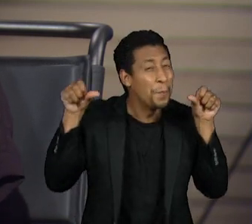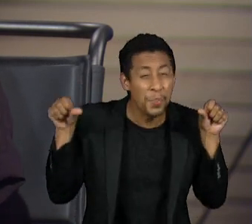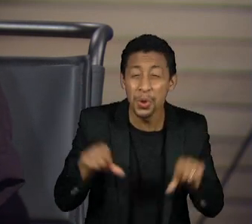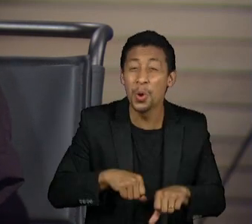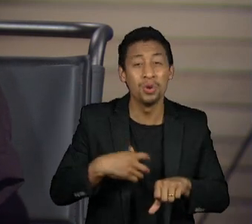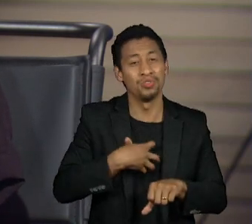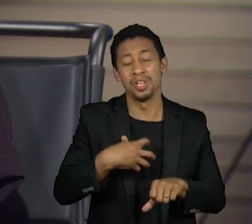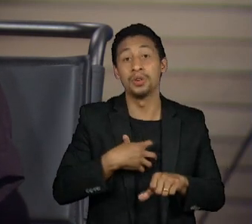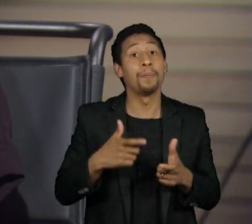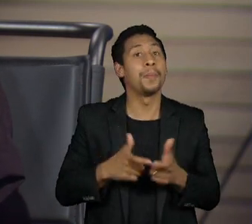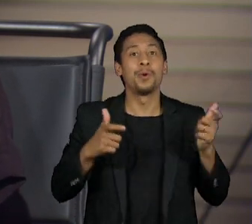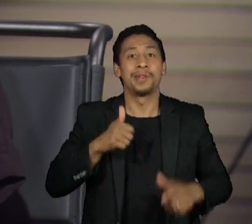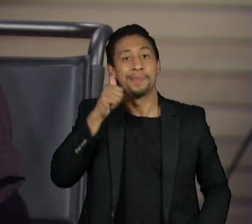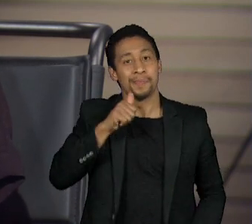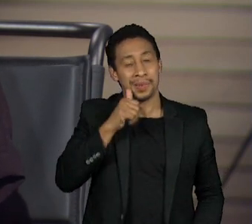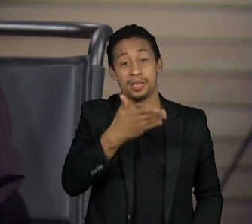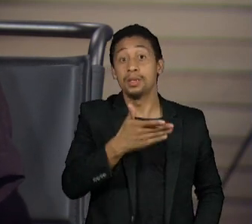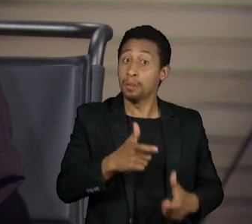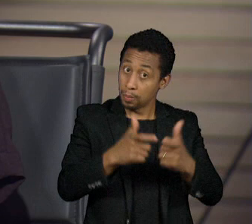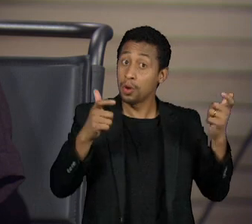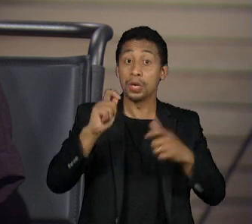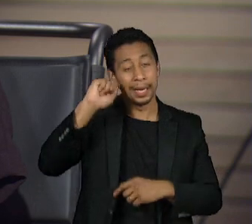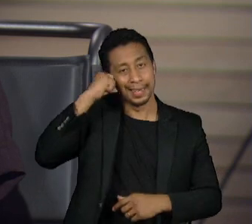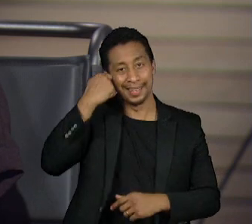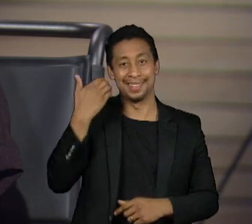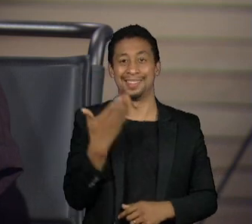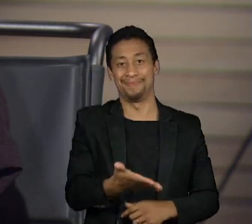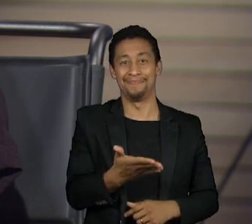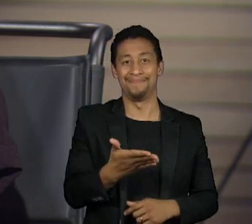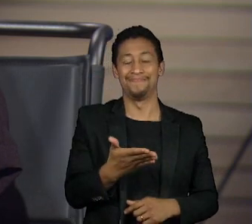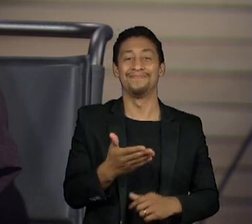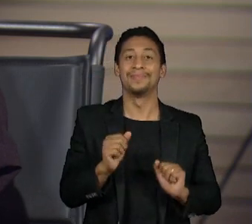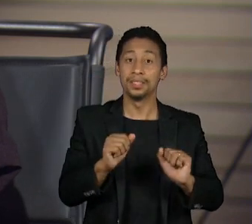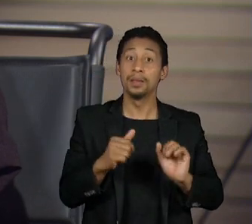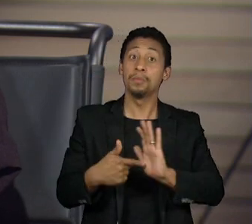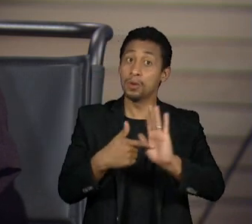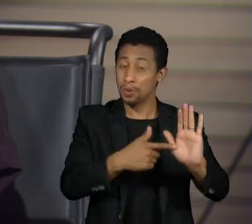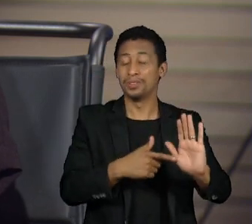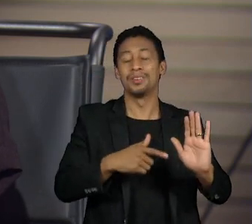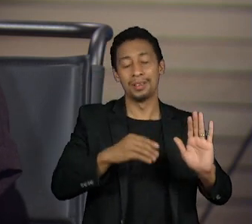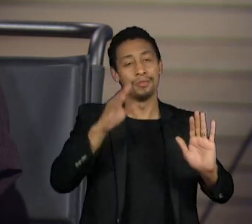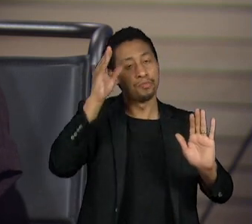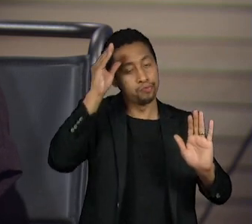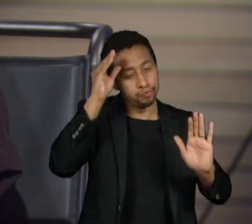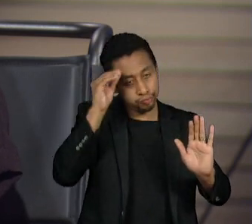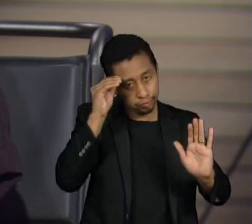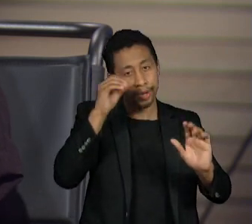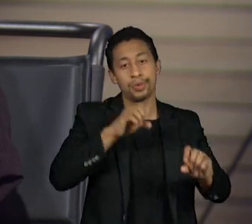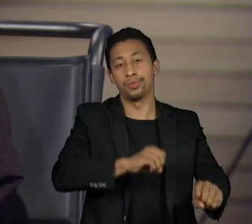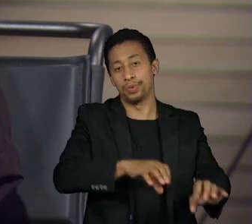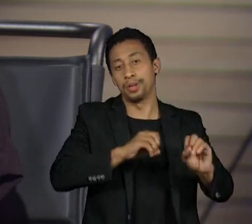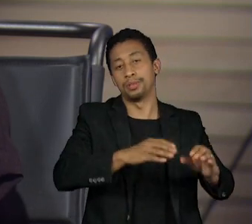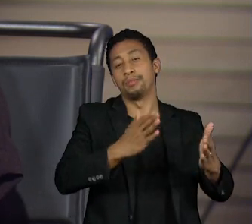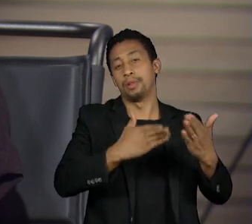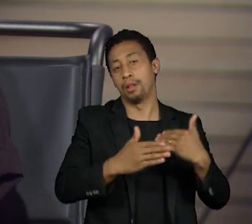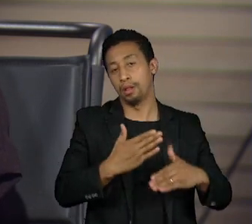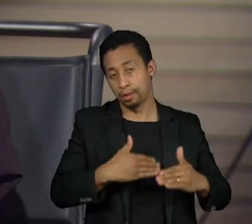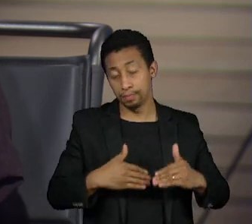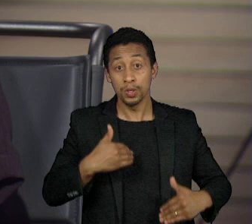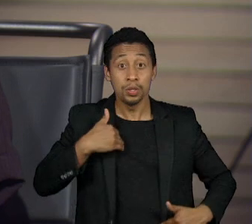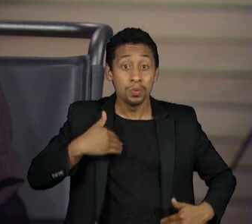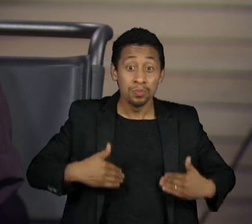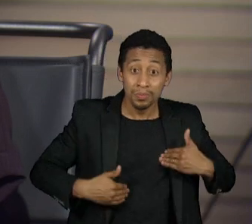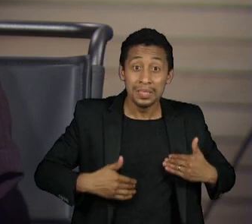são meninas, e a maioria são negras, e isso impacta não apenas a sua educação, mas impacta também o seu próprio desenvolvimento físico,